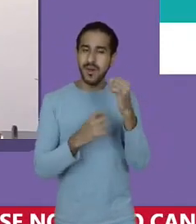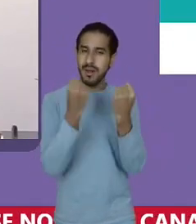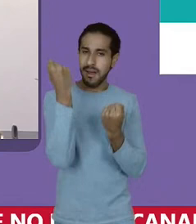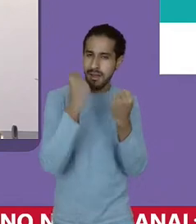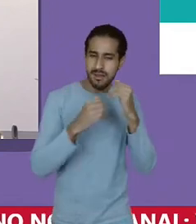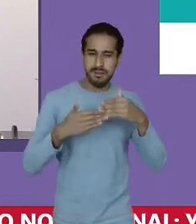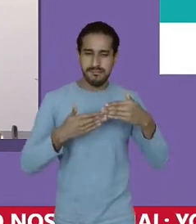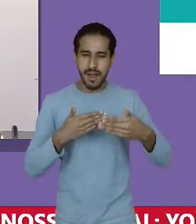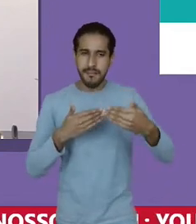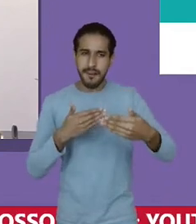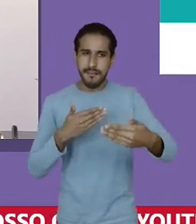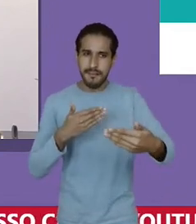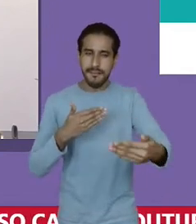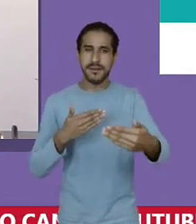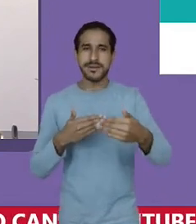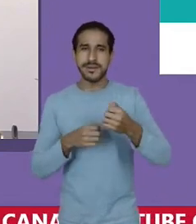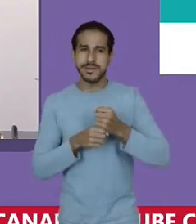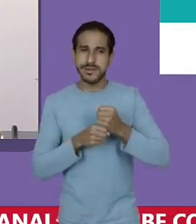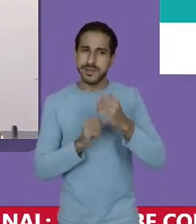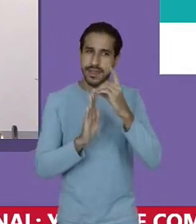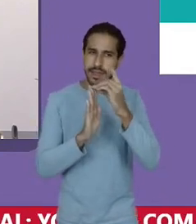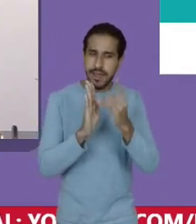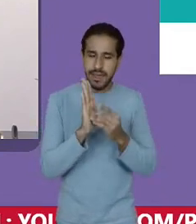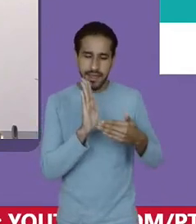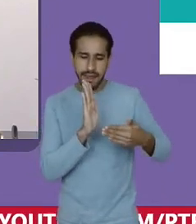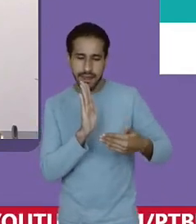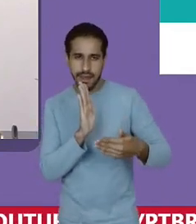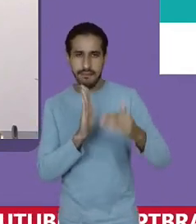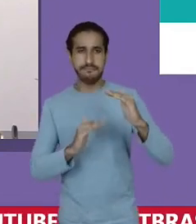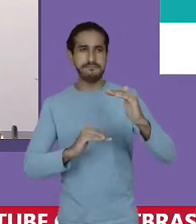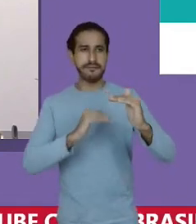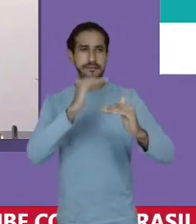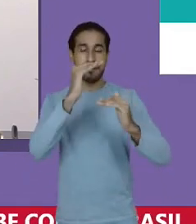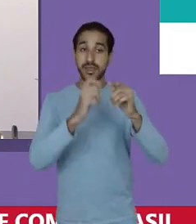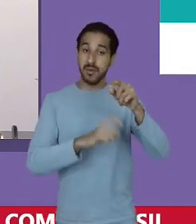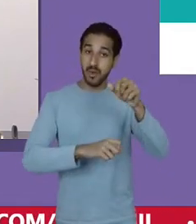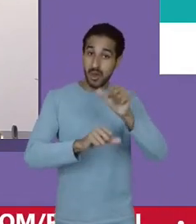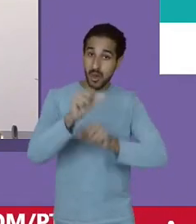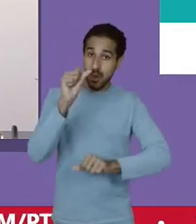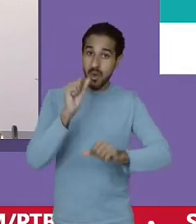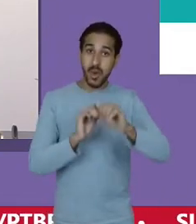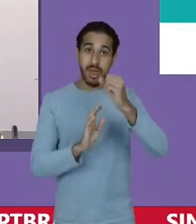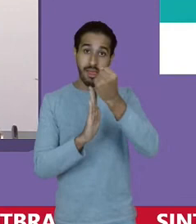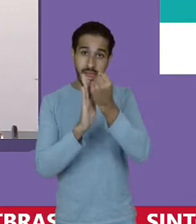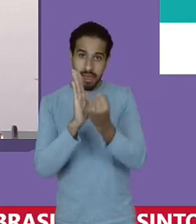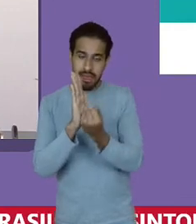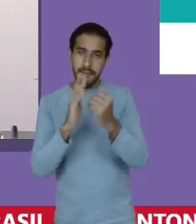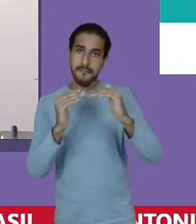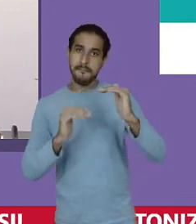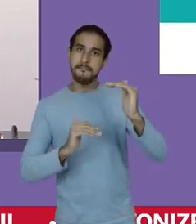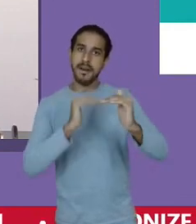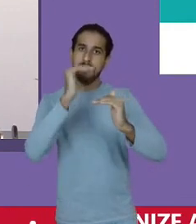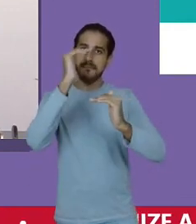foi amadurecendo ao longo das décadas e na virada de século. E